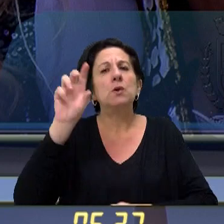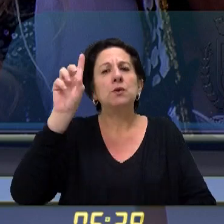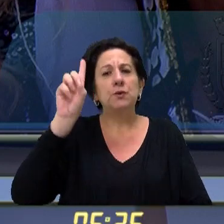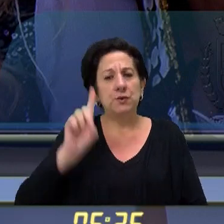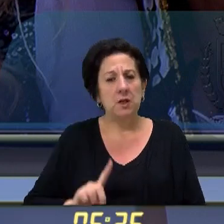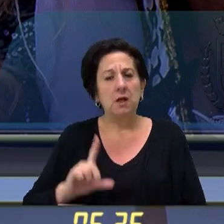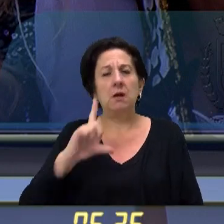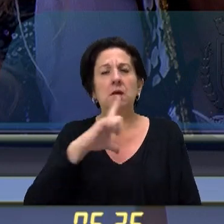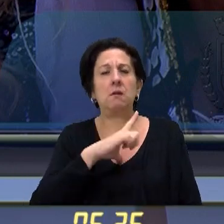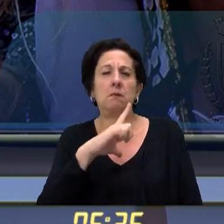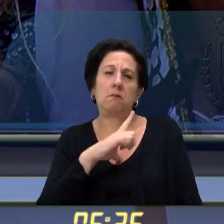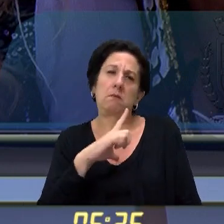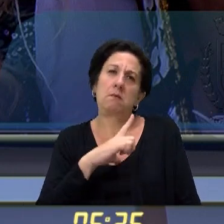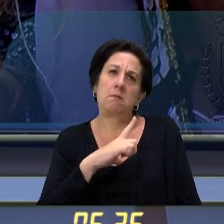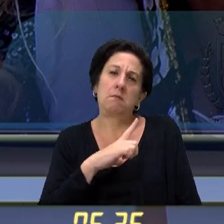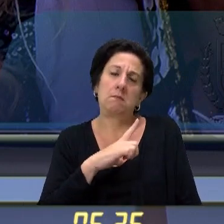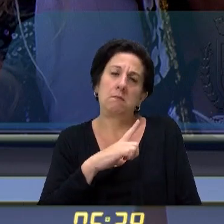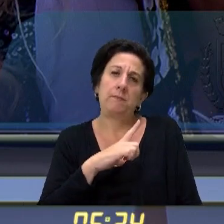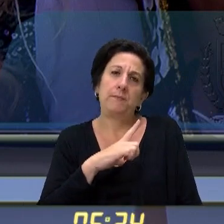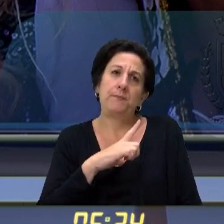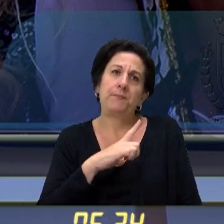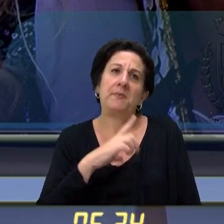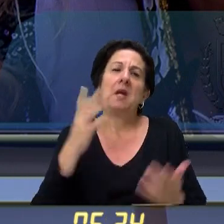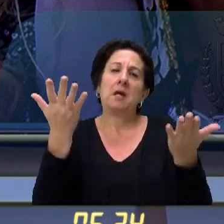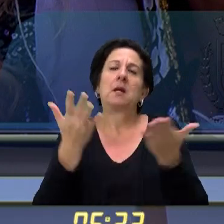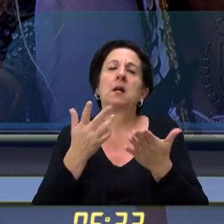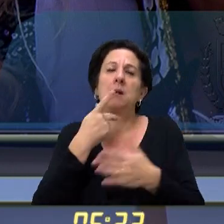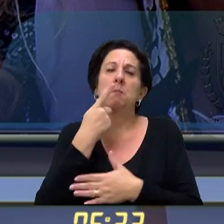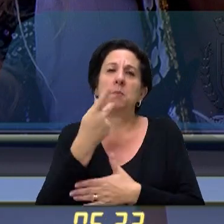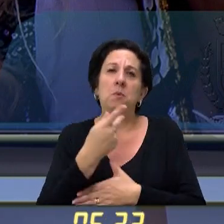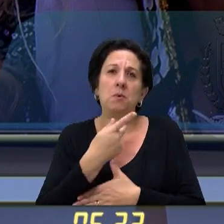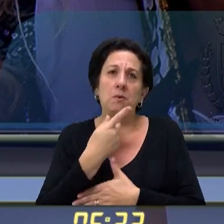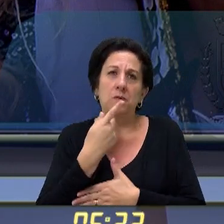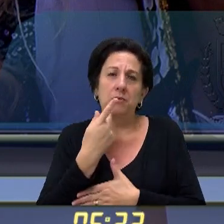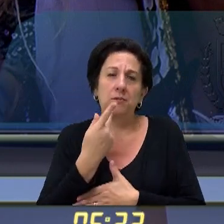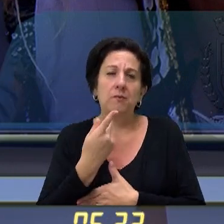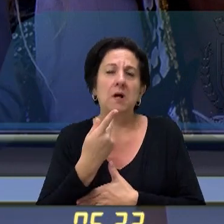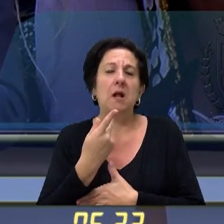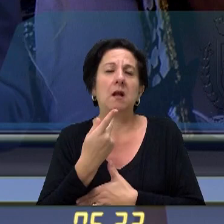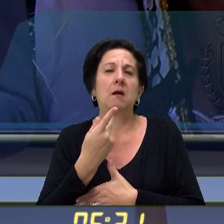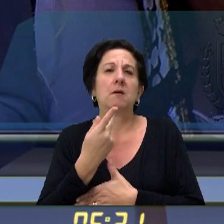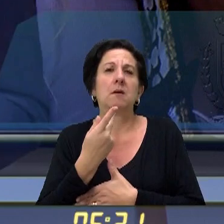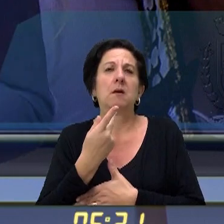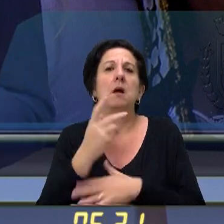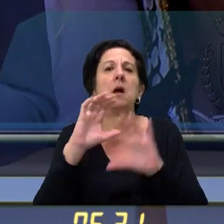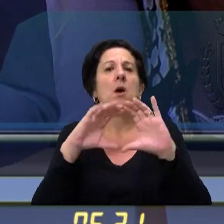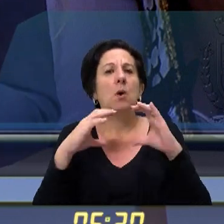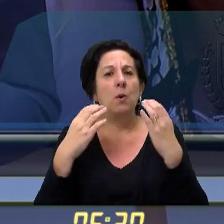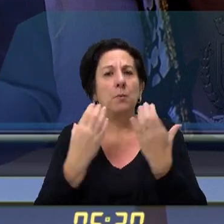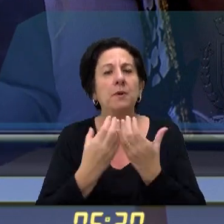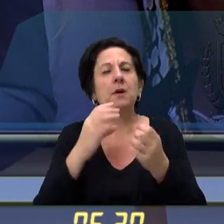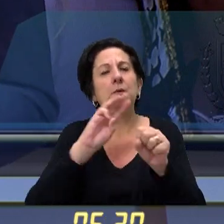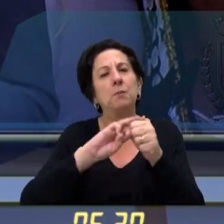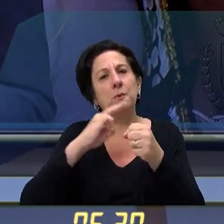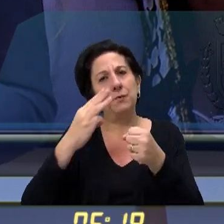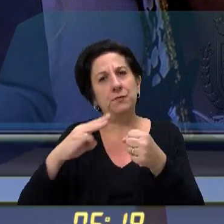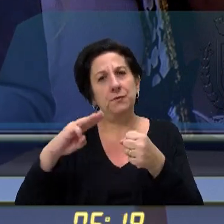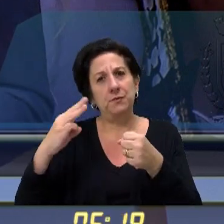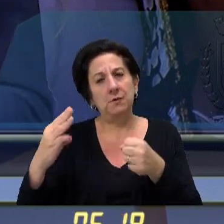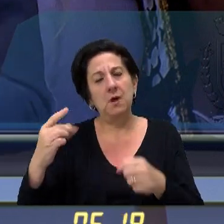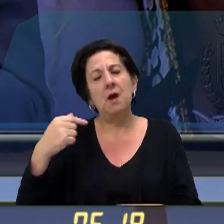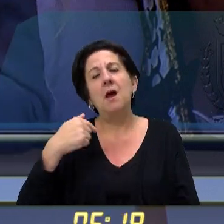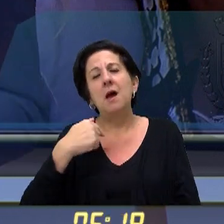direitos que eles têm de ter. Então, nós queremos dizer aqui com tão alto e de boa voz à comunidade de Monte Alverno.